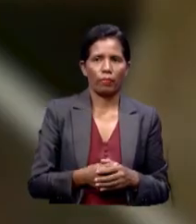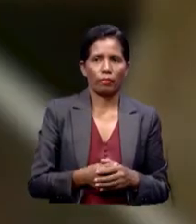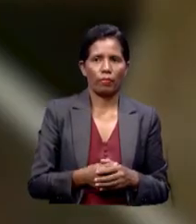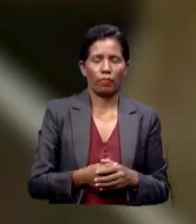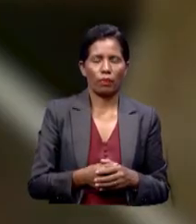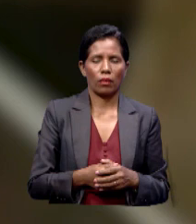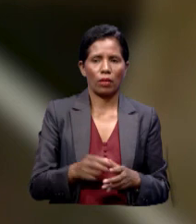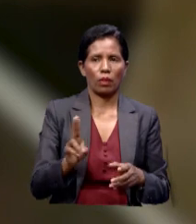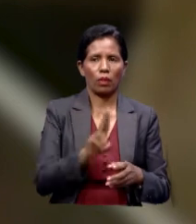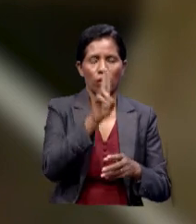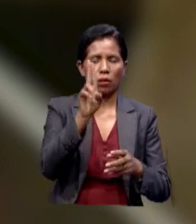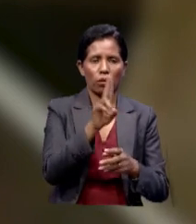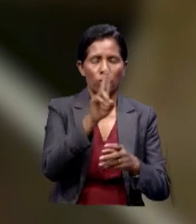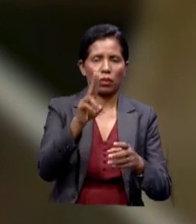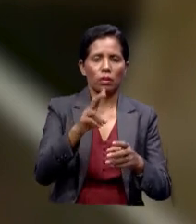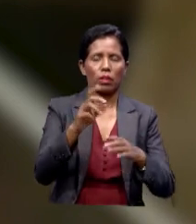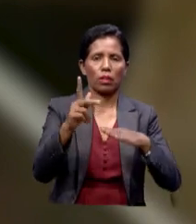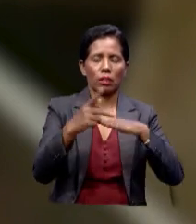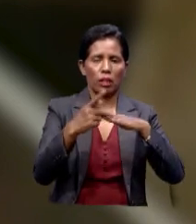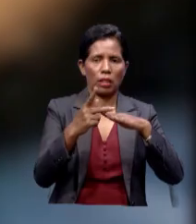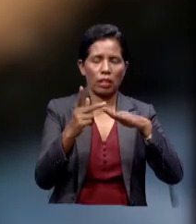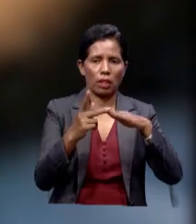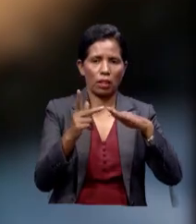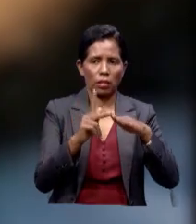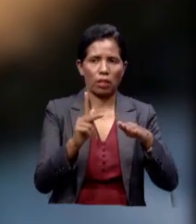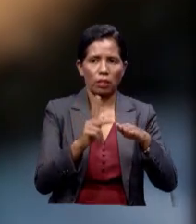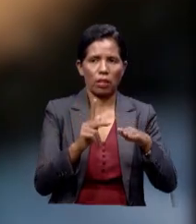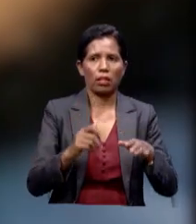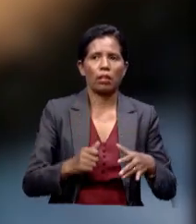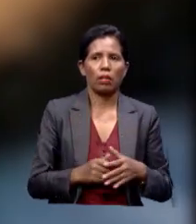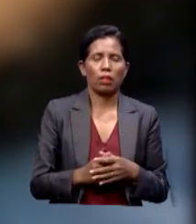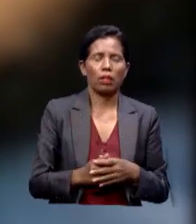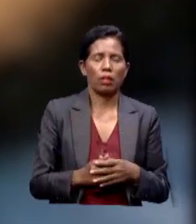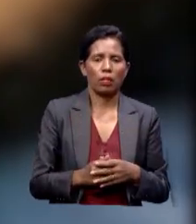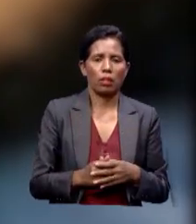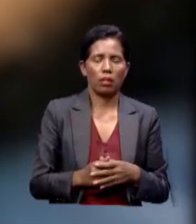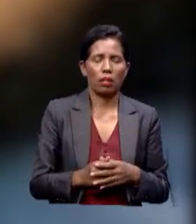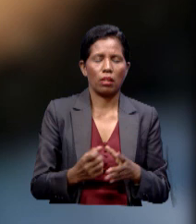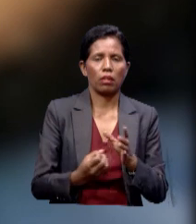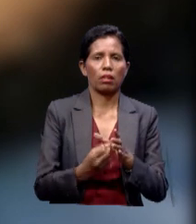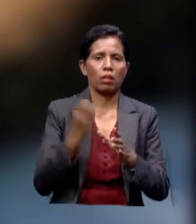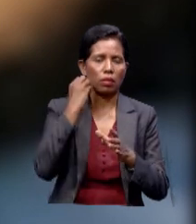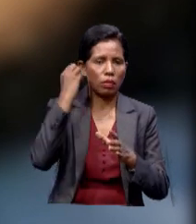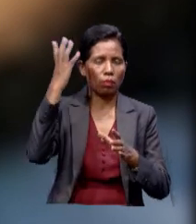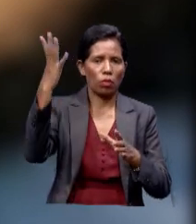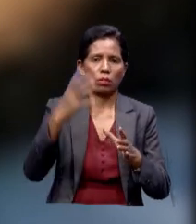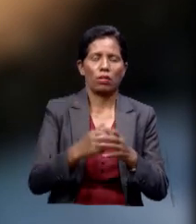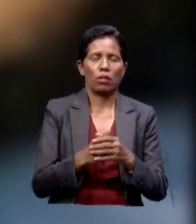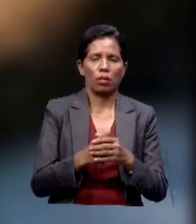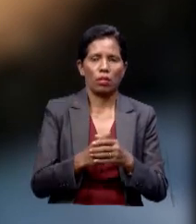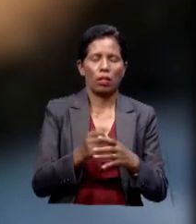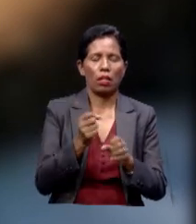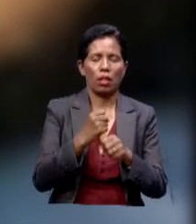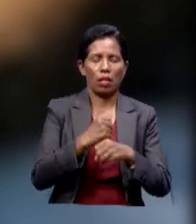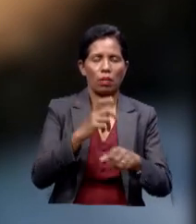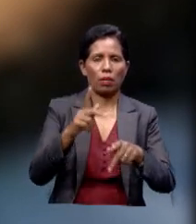kalen ho mit rida ka majmir san sane halo halo ni ruidu on ni liane bot empata emasile